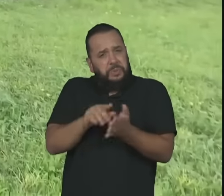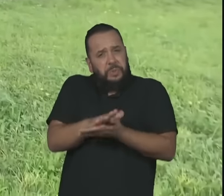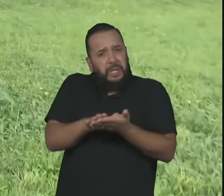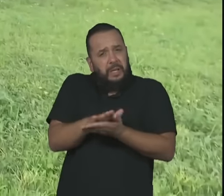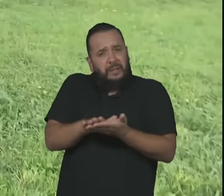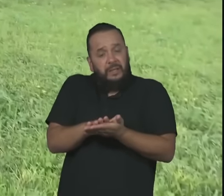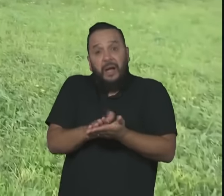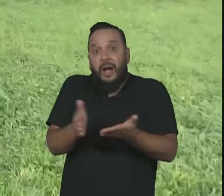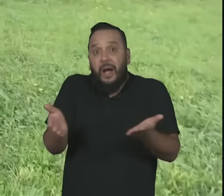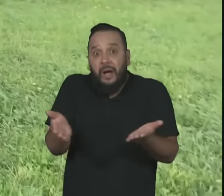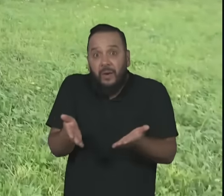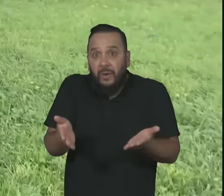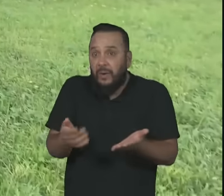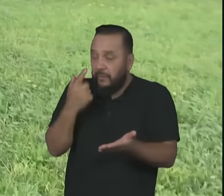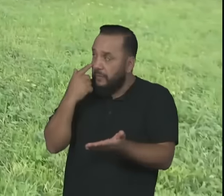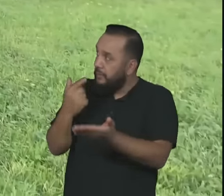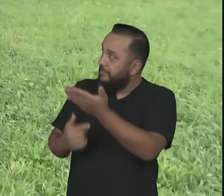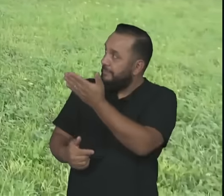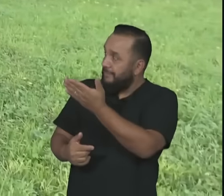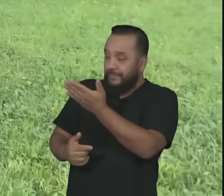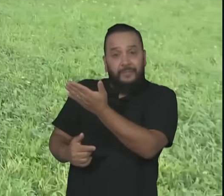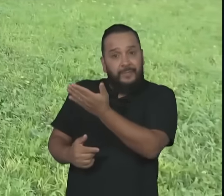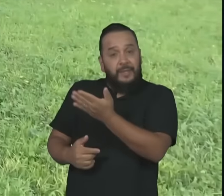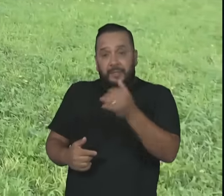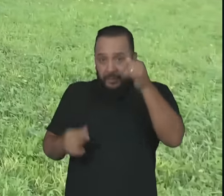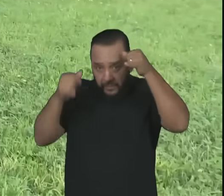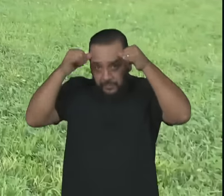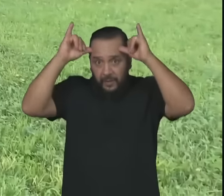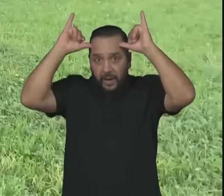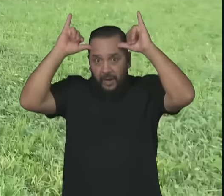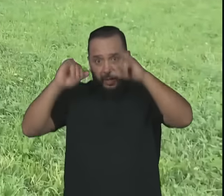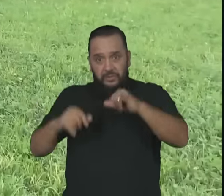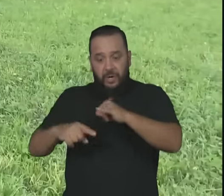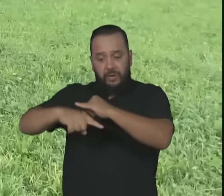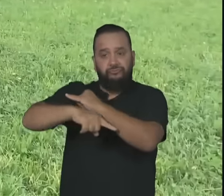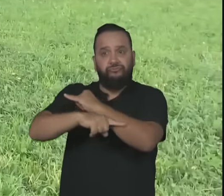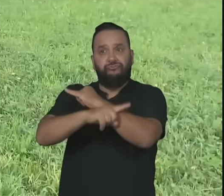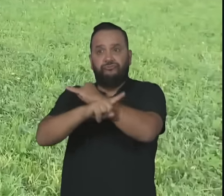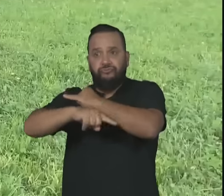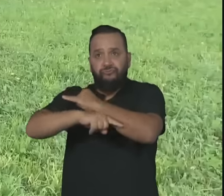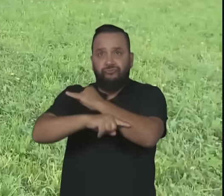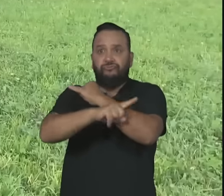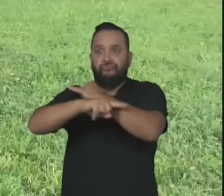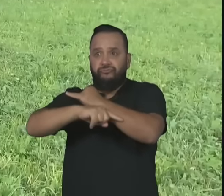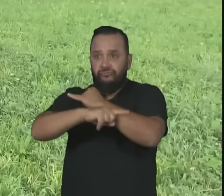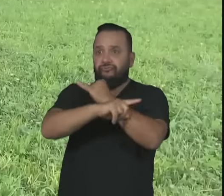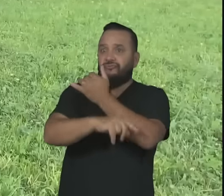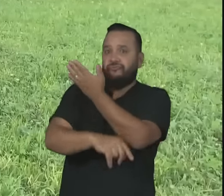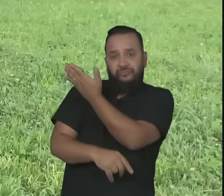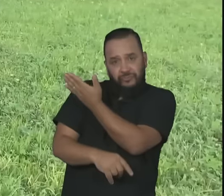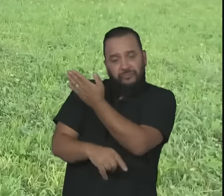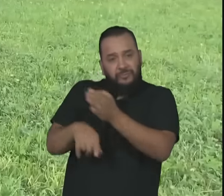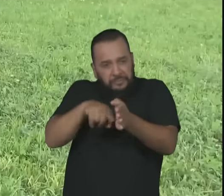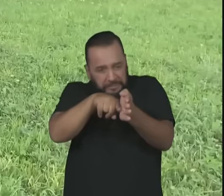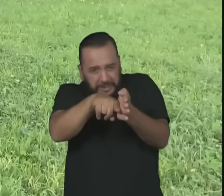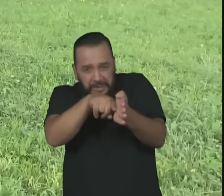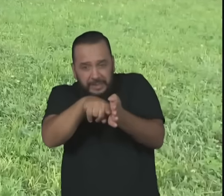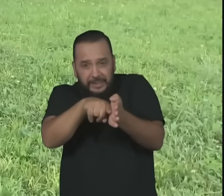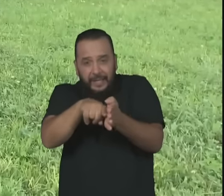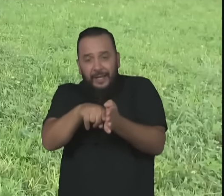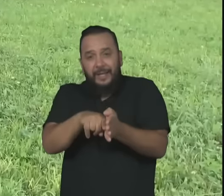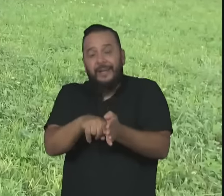recentemente, o vídeo de uma vaca chamou a atenção dos pesquisadores que passaram a estudar o animal. Verônica,